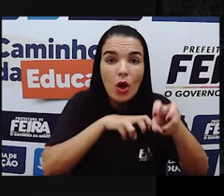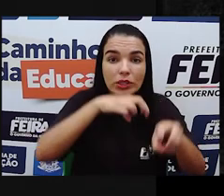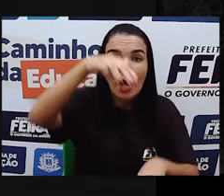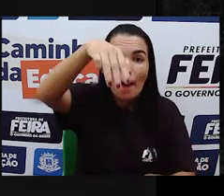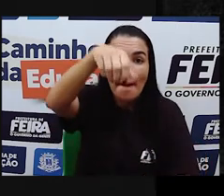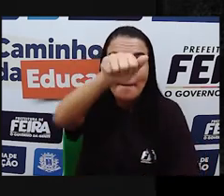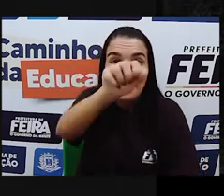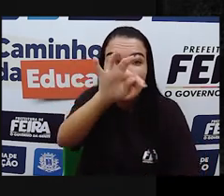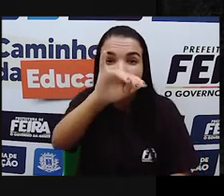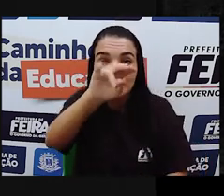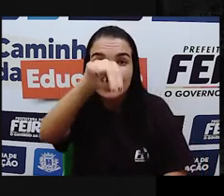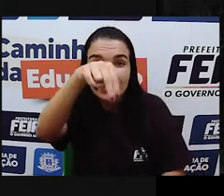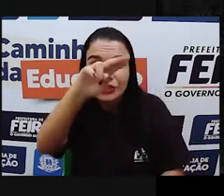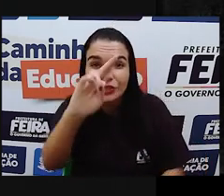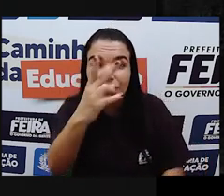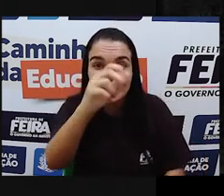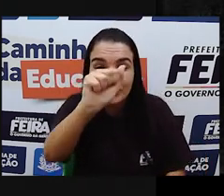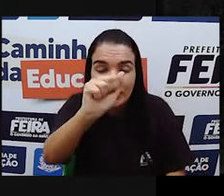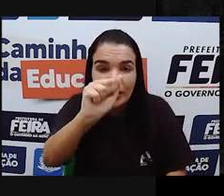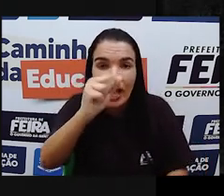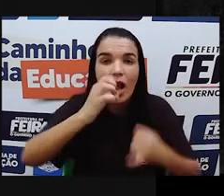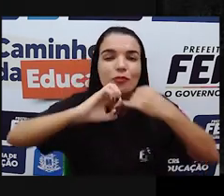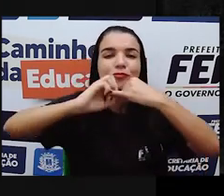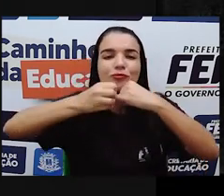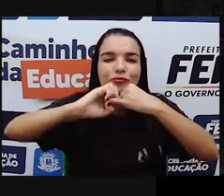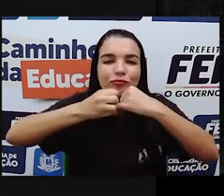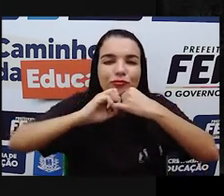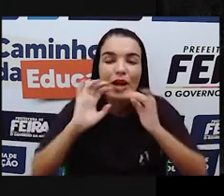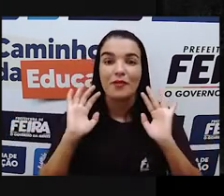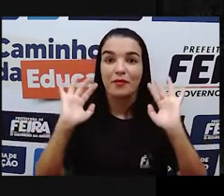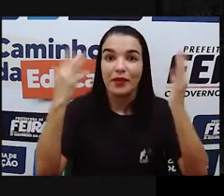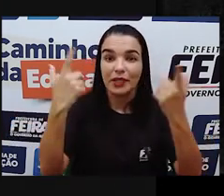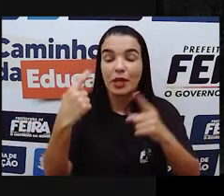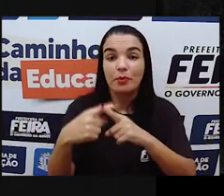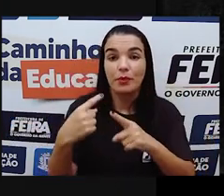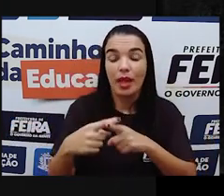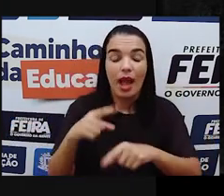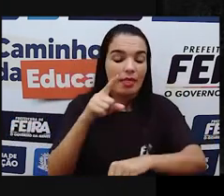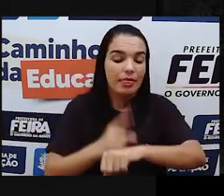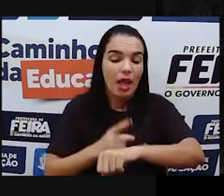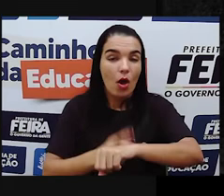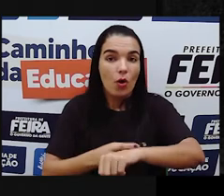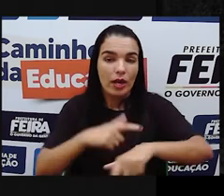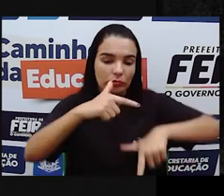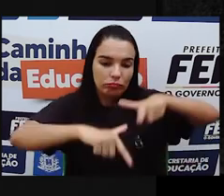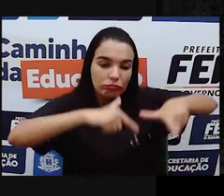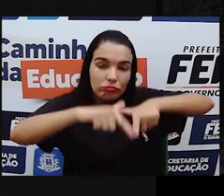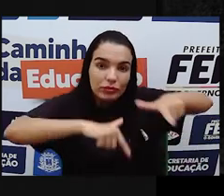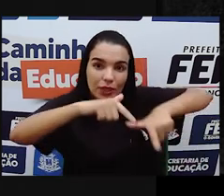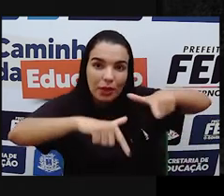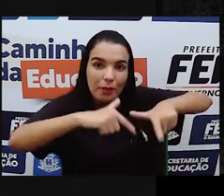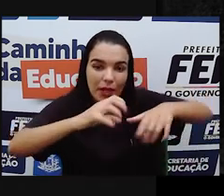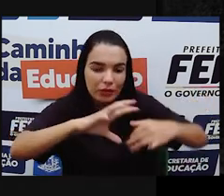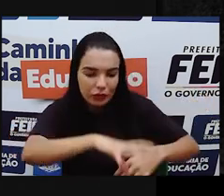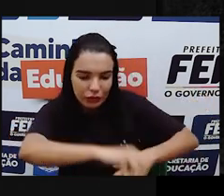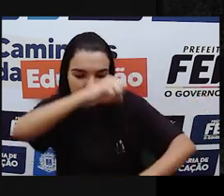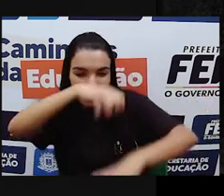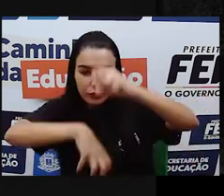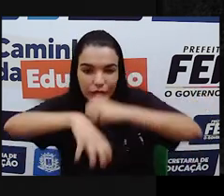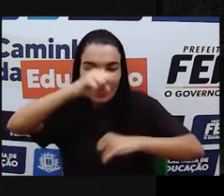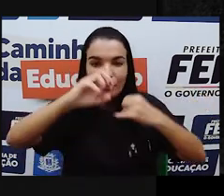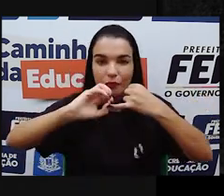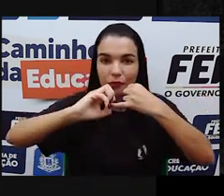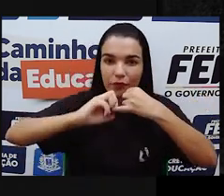Matinha a Bata do Feijão, em que as pessoas, quando estão executando essa atividade, elas costumam cantar